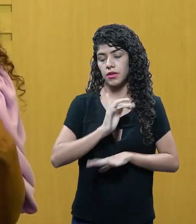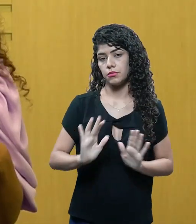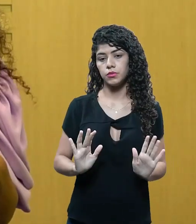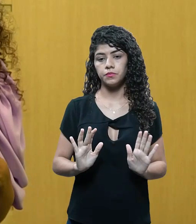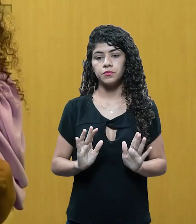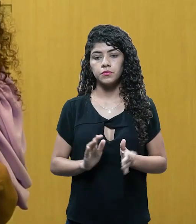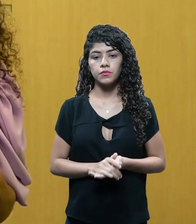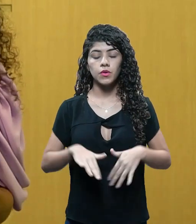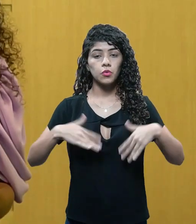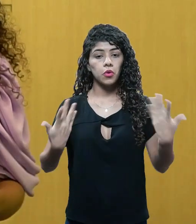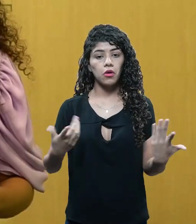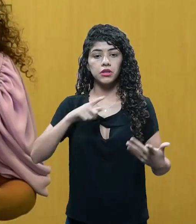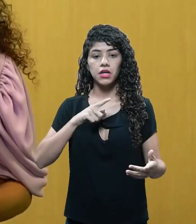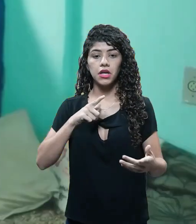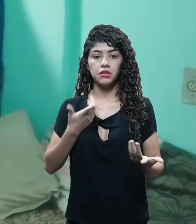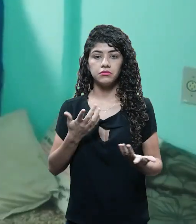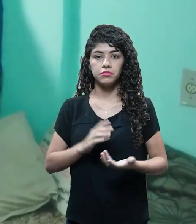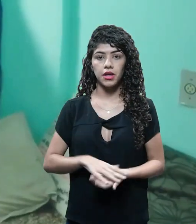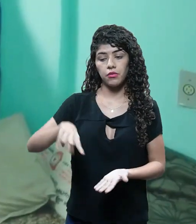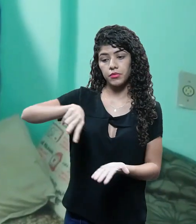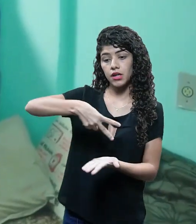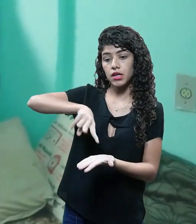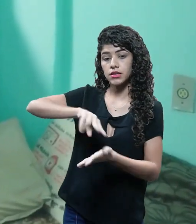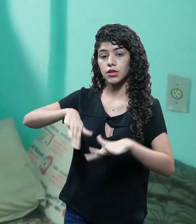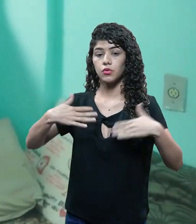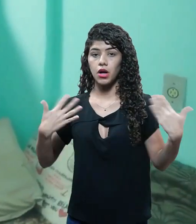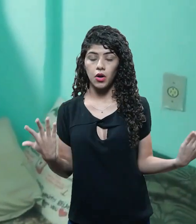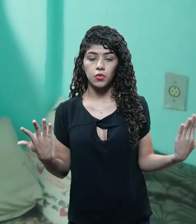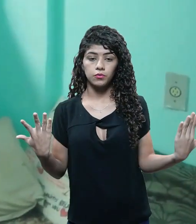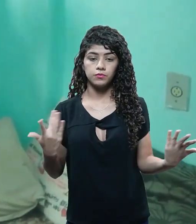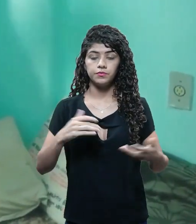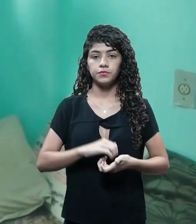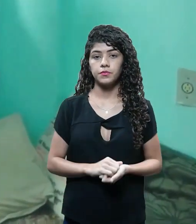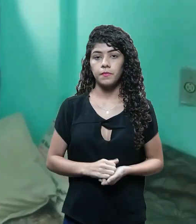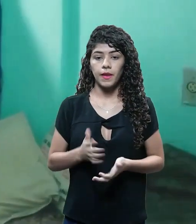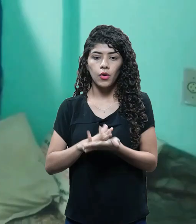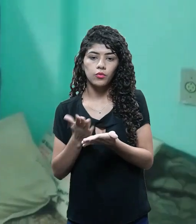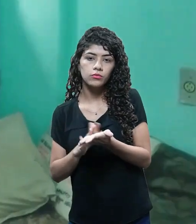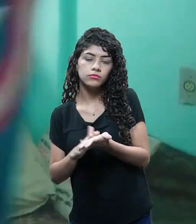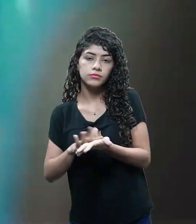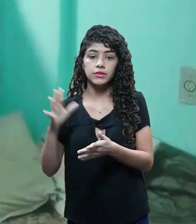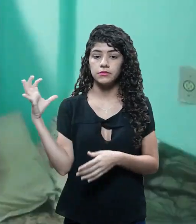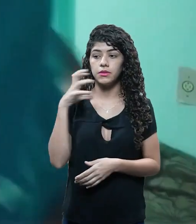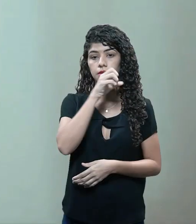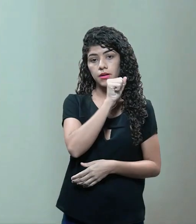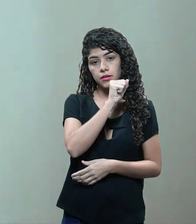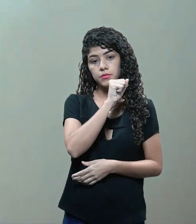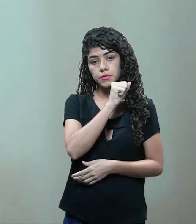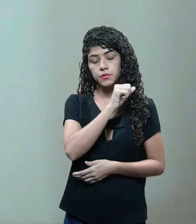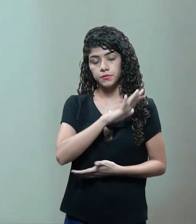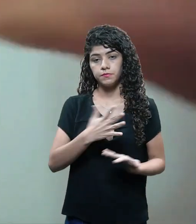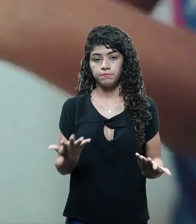cena fosse um gênero musical, qual ritmo ela teria? Ela seria uma valsa de 1/2, 1/2? Ela seria um samba muito